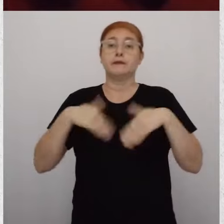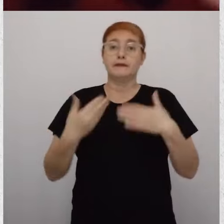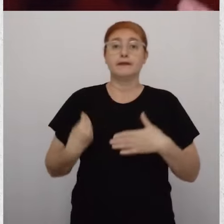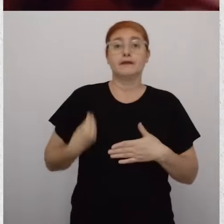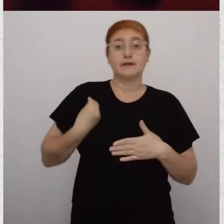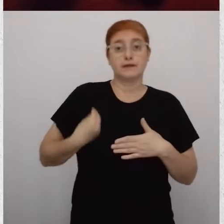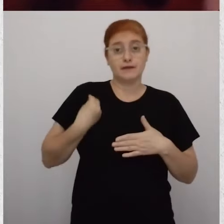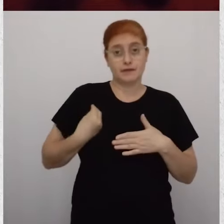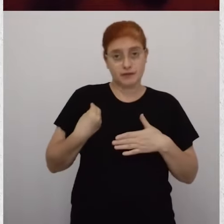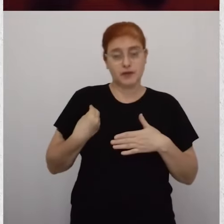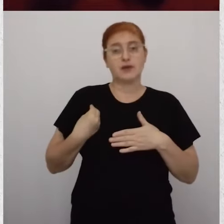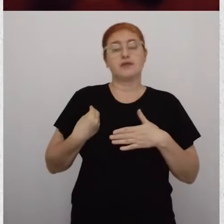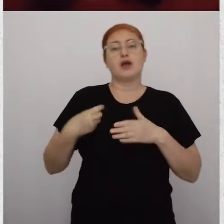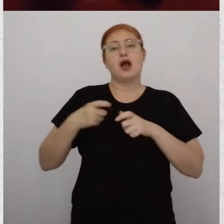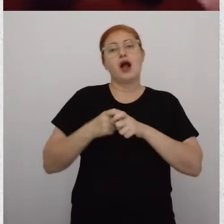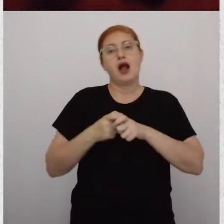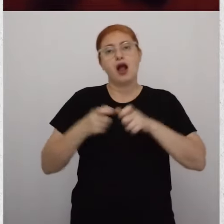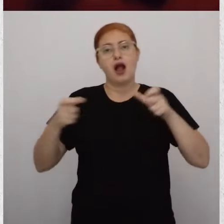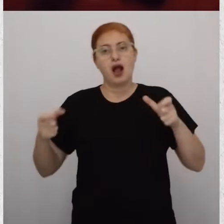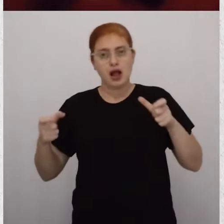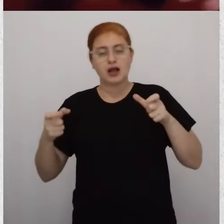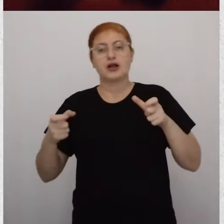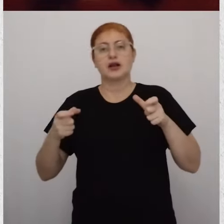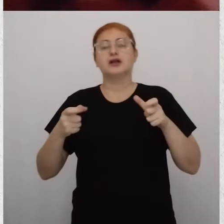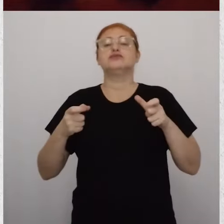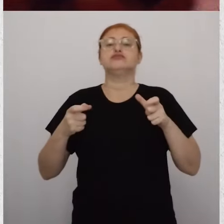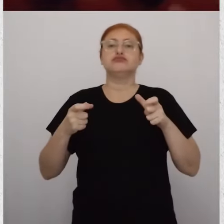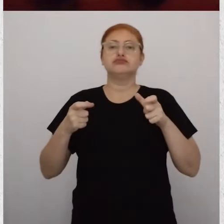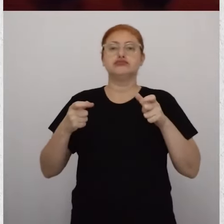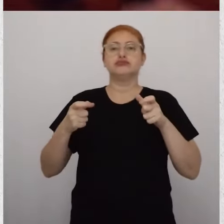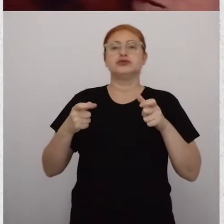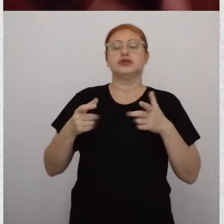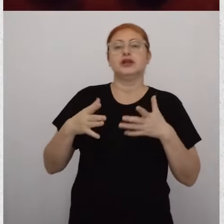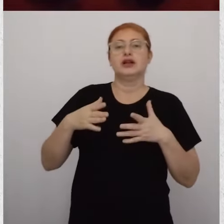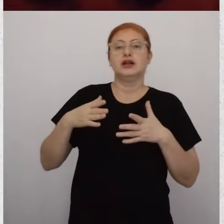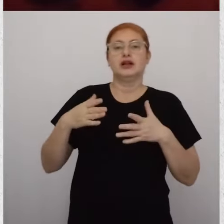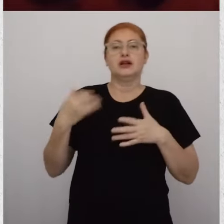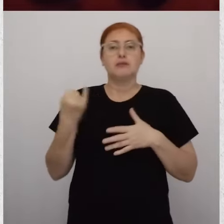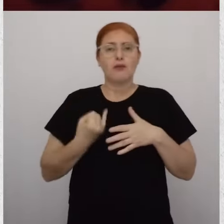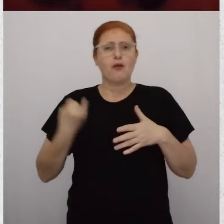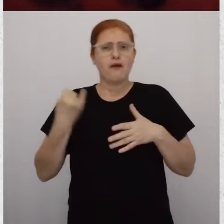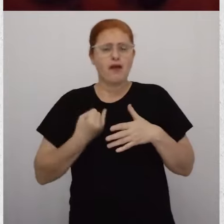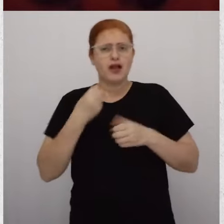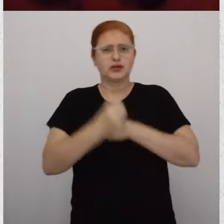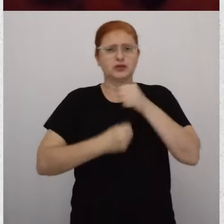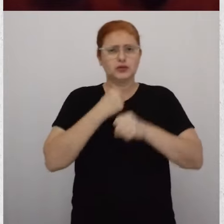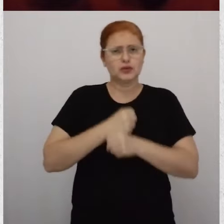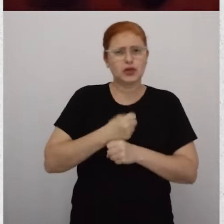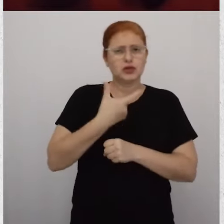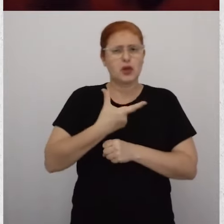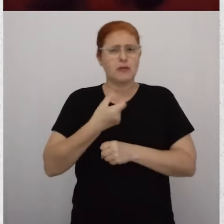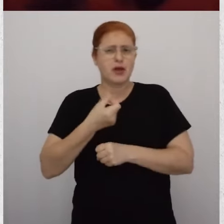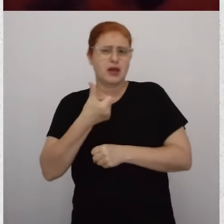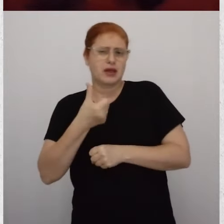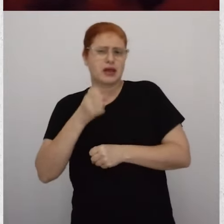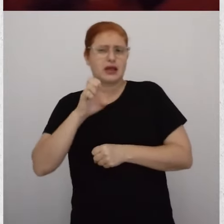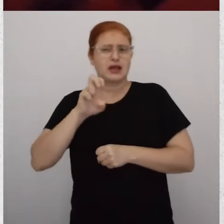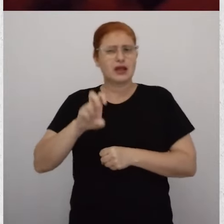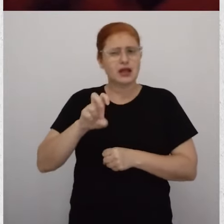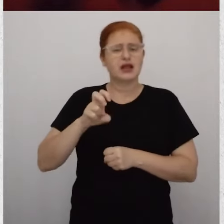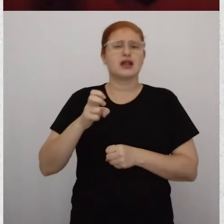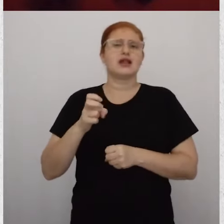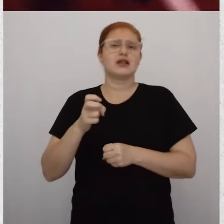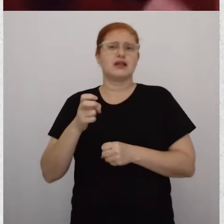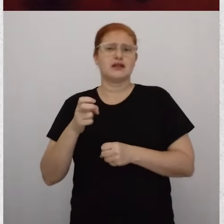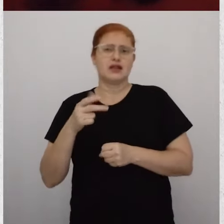uma grande maré feminista aí nos anos de 2014, 15, Sim. 16. Então, não dava para dizer que o campo